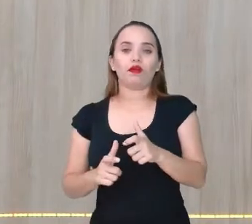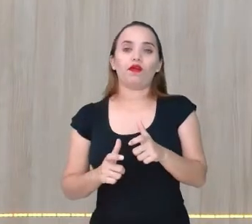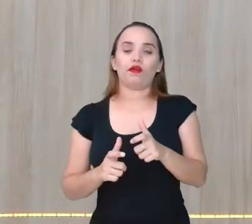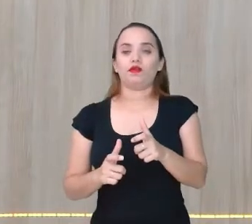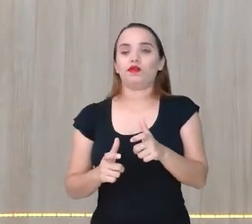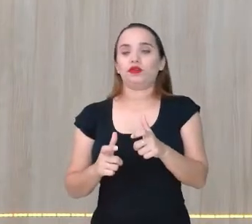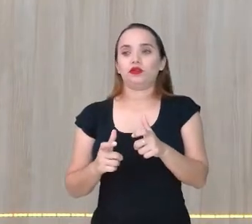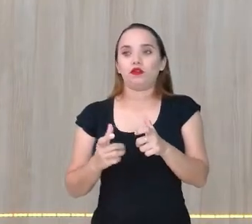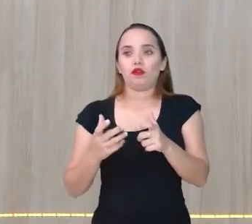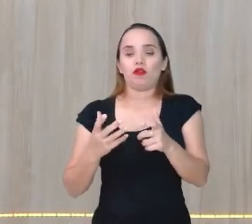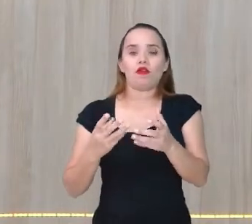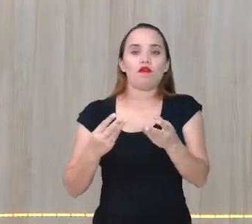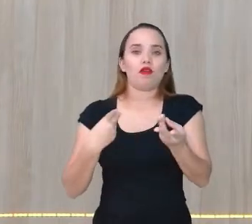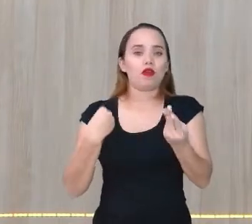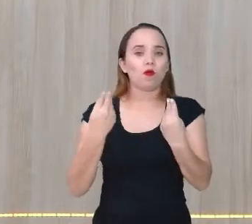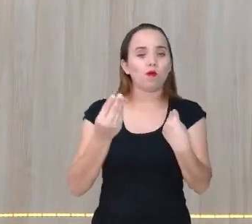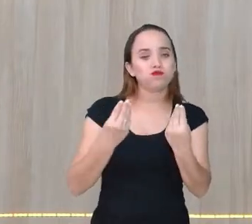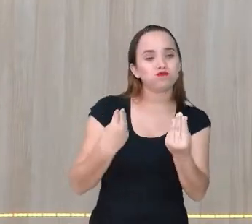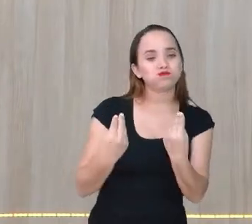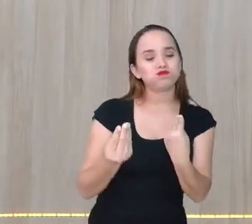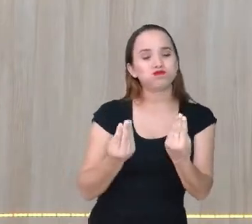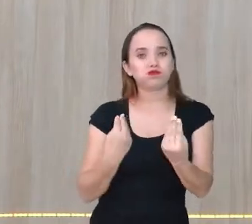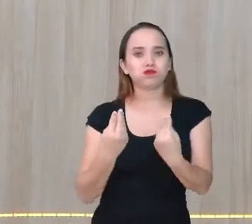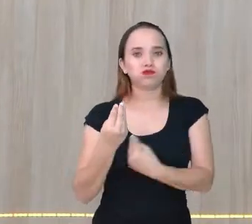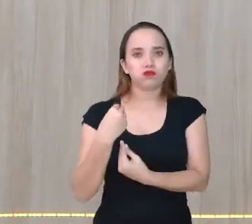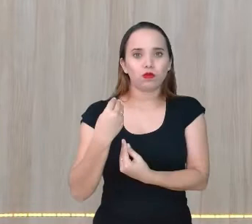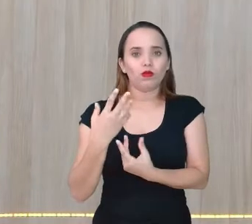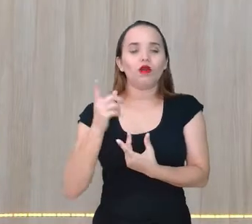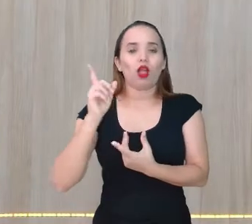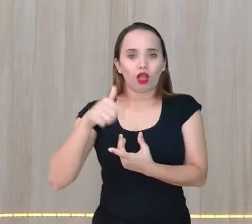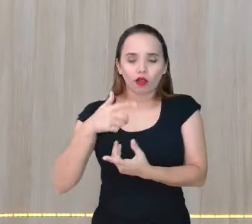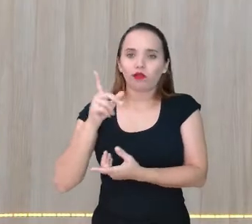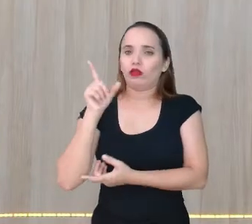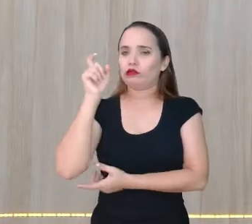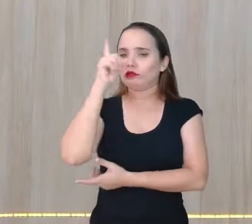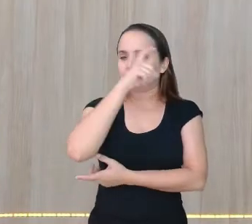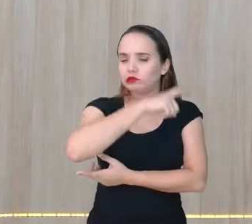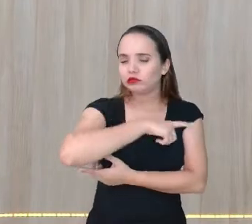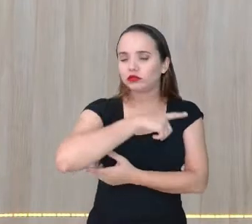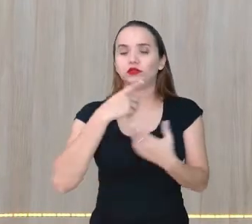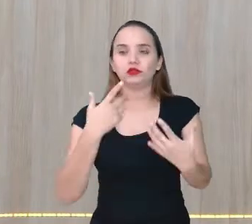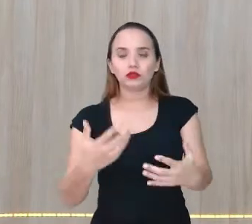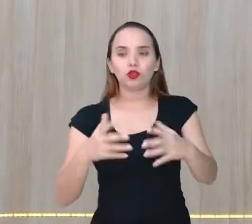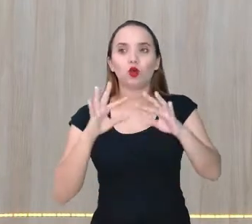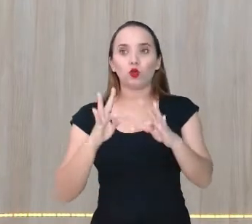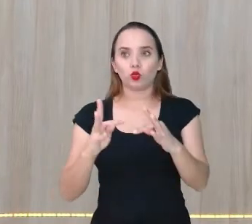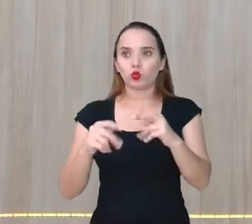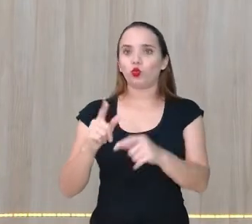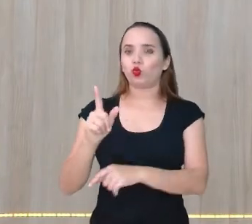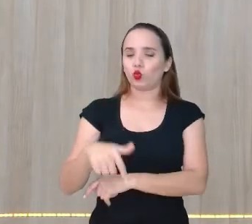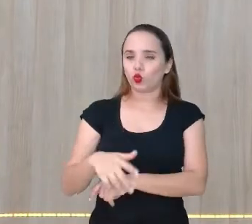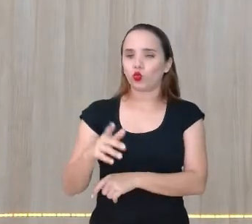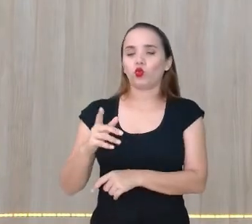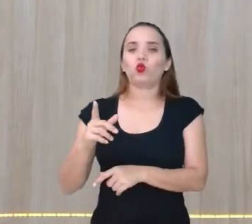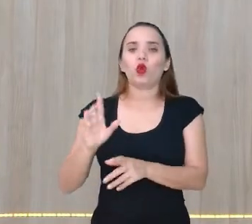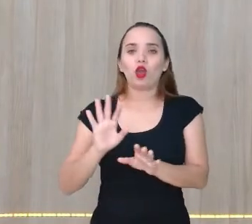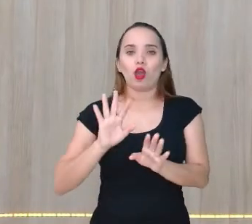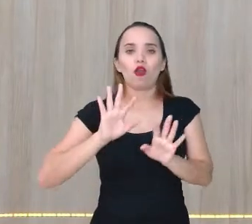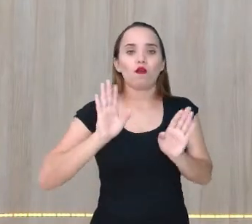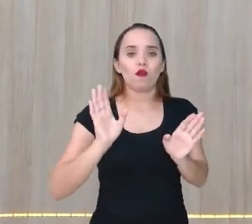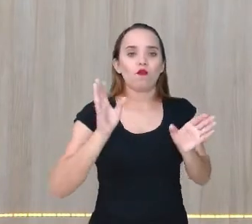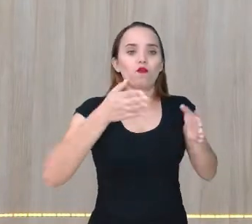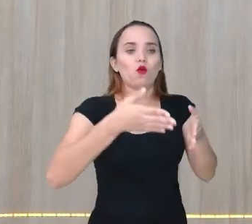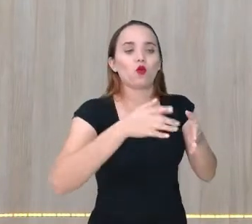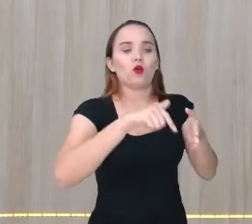ficam vulneráveis, né, a essas situações de habitação. Então tudo isso cai mais para a população